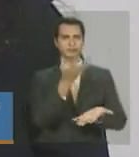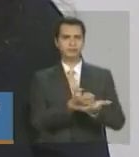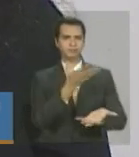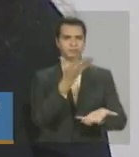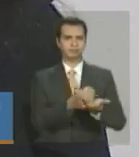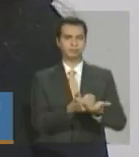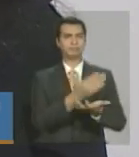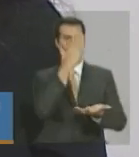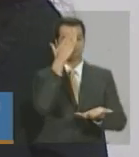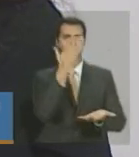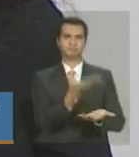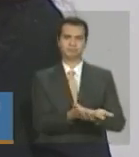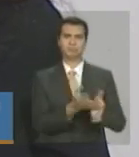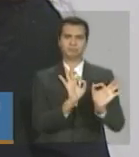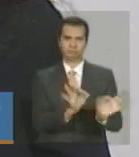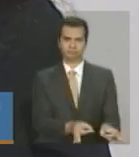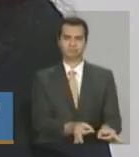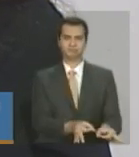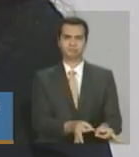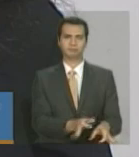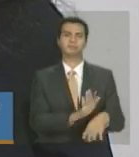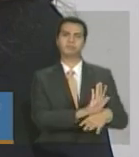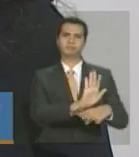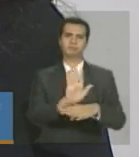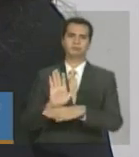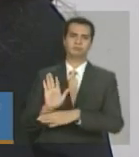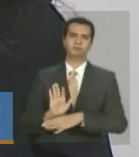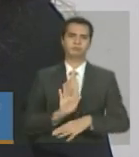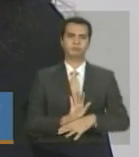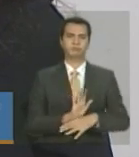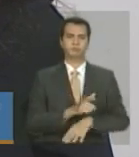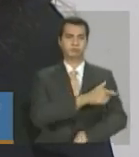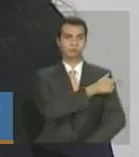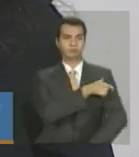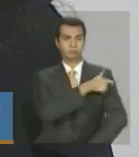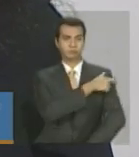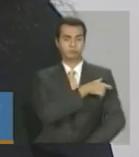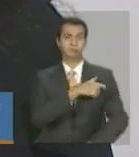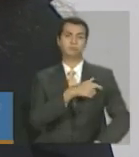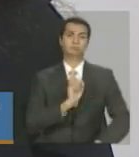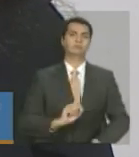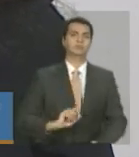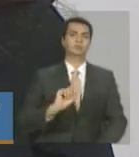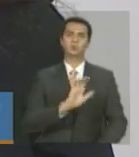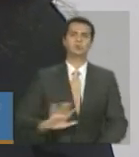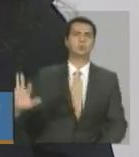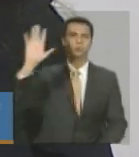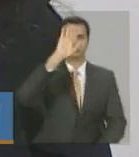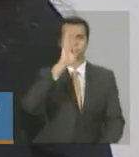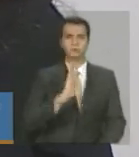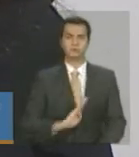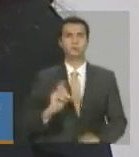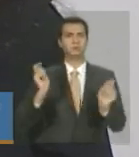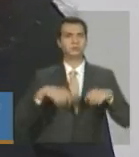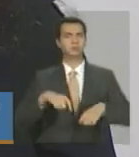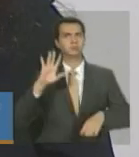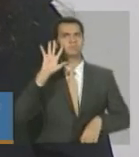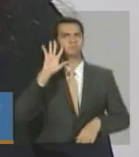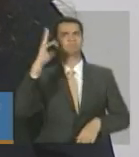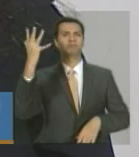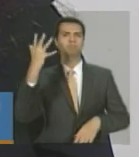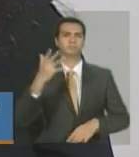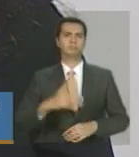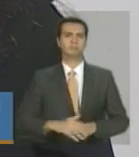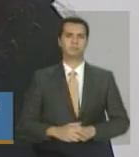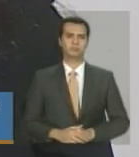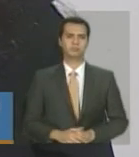que permite, auxilia com que os gestores, os entes federados, tomem importantes decisões